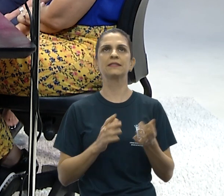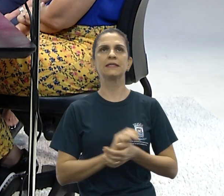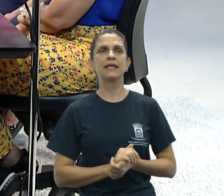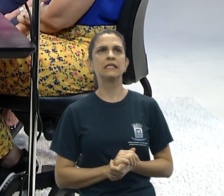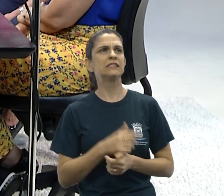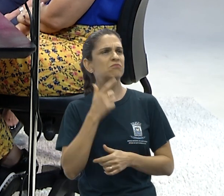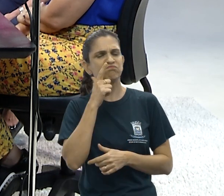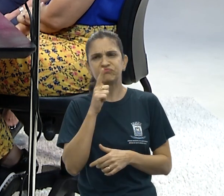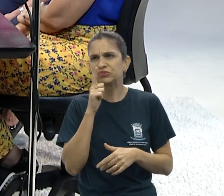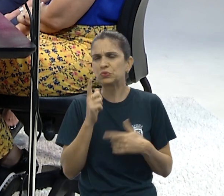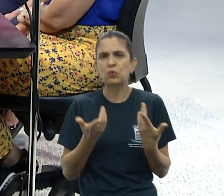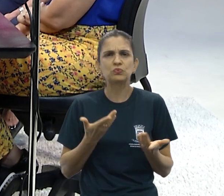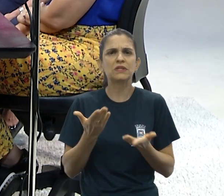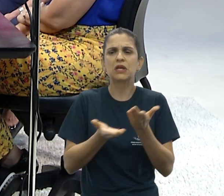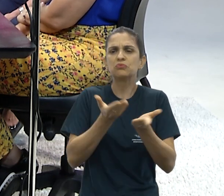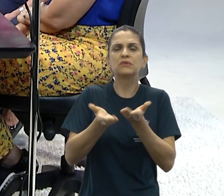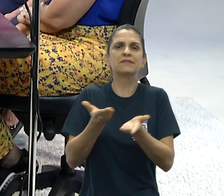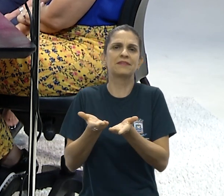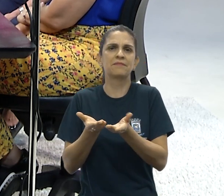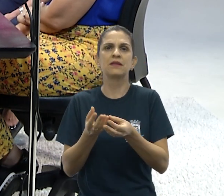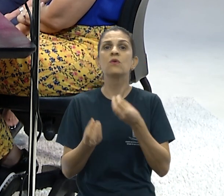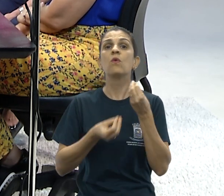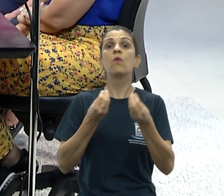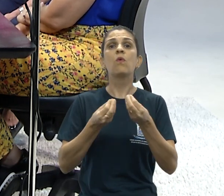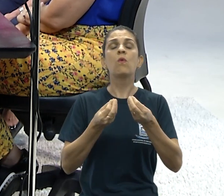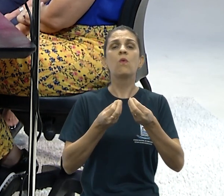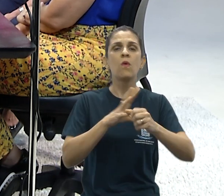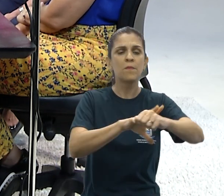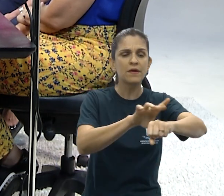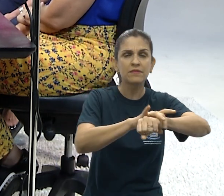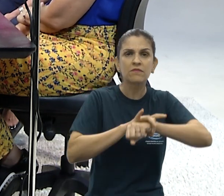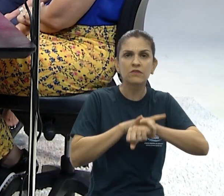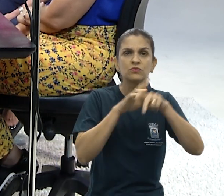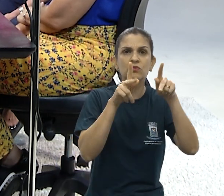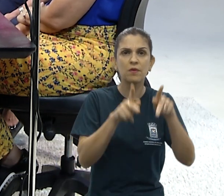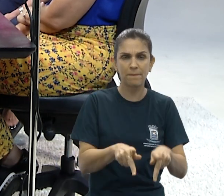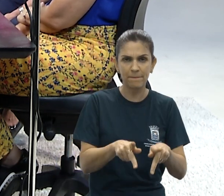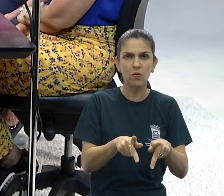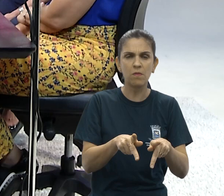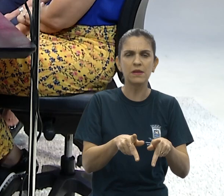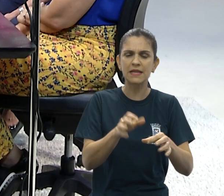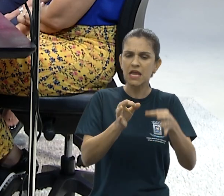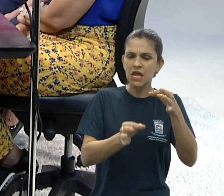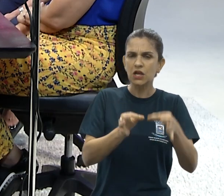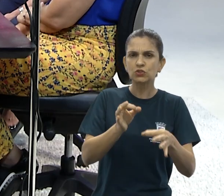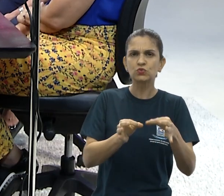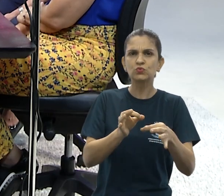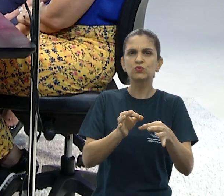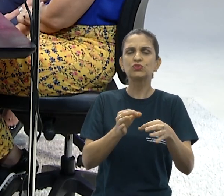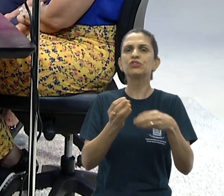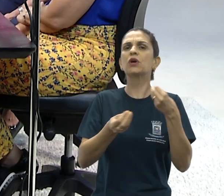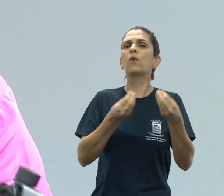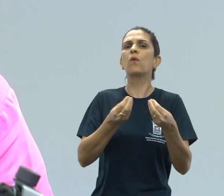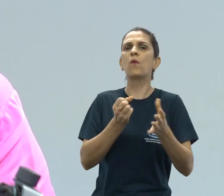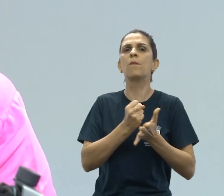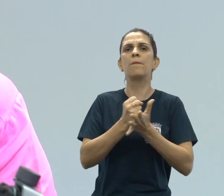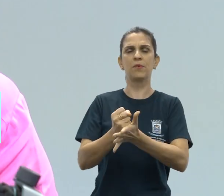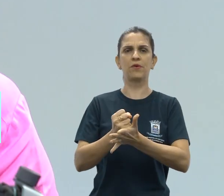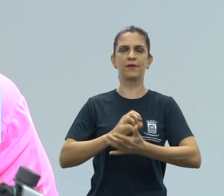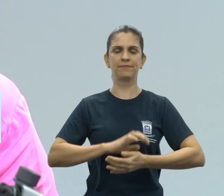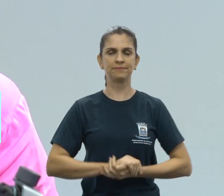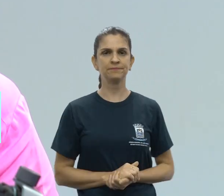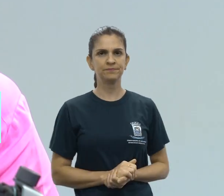tratamento, qual que é o processo? Como que a Defensoria Pública age nesse sentido na questão de entrar na Justiça? Ok. Uma